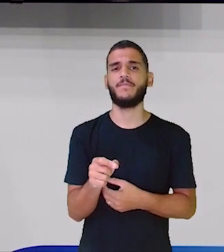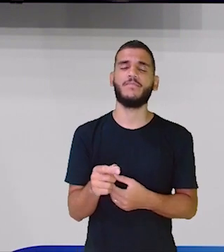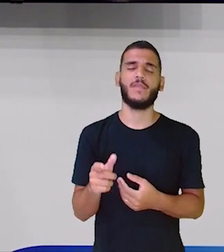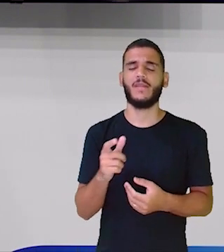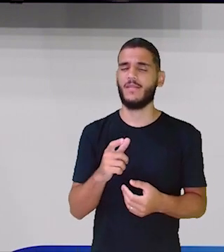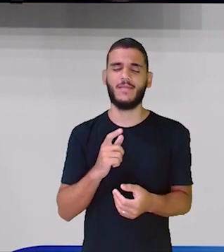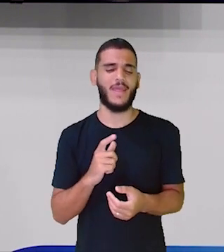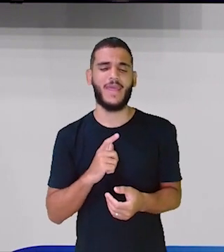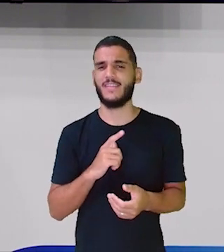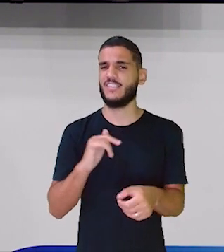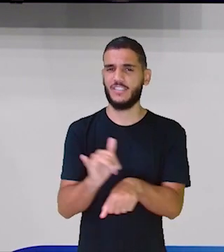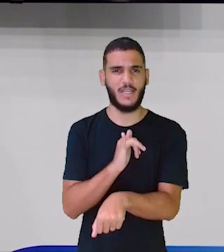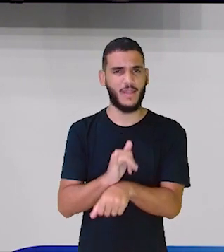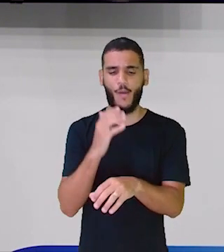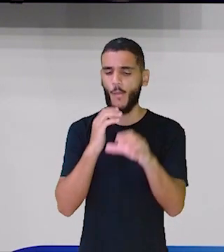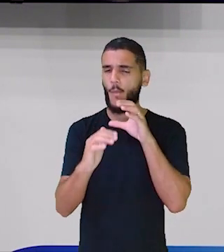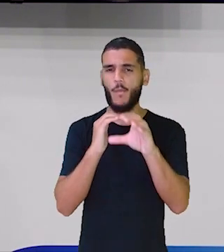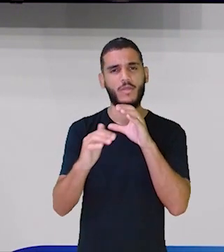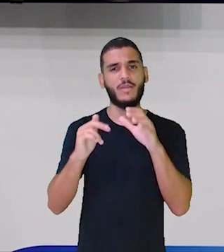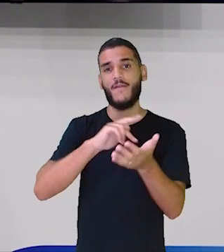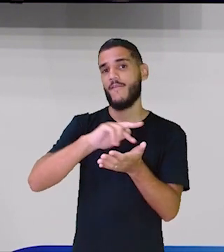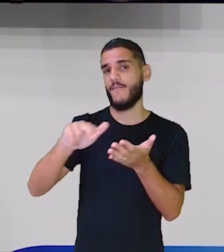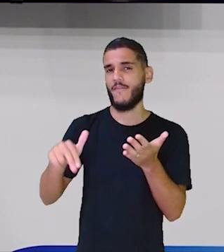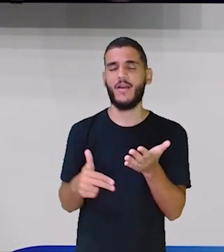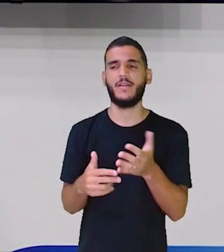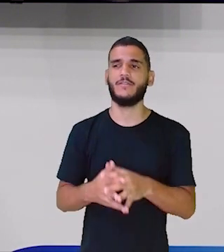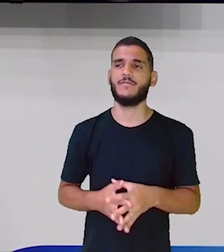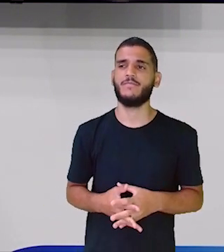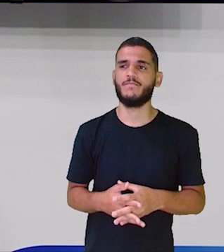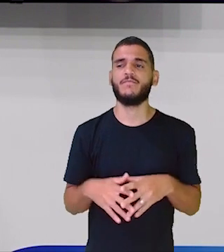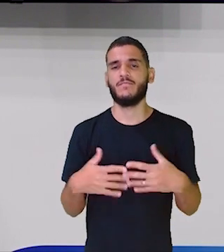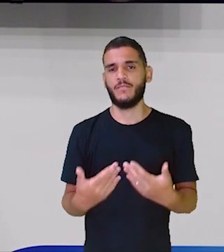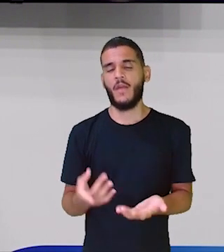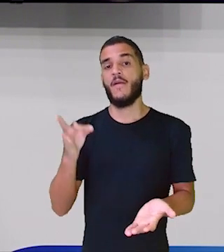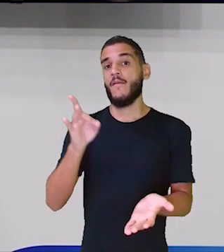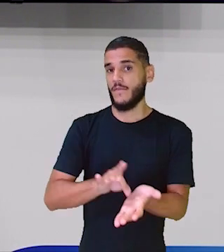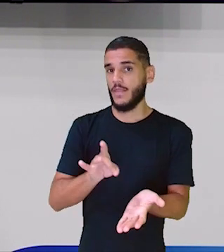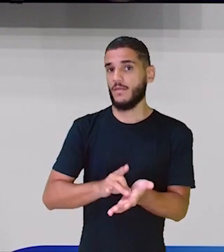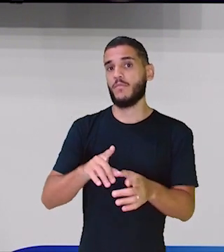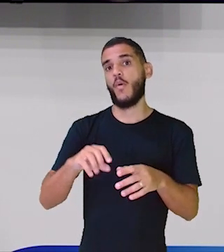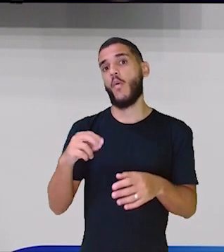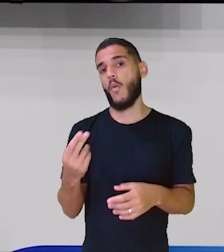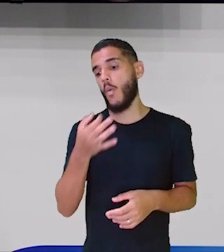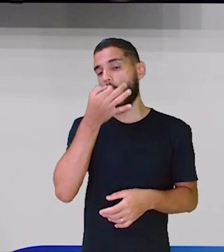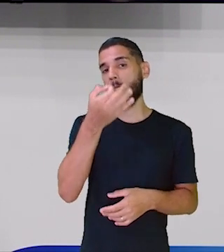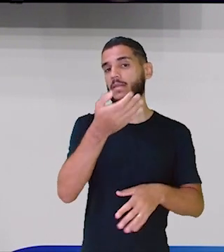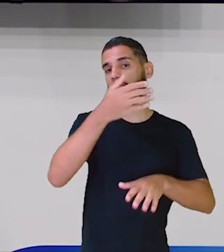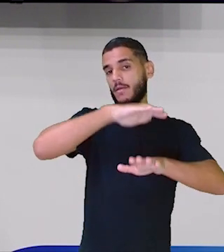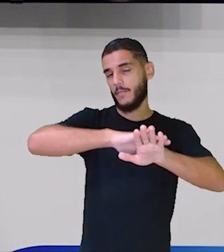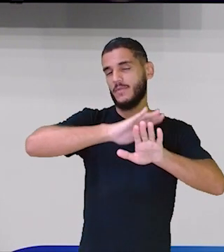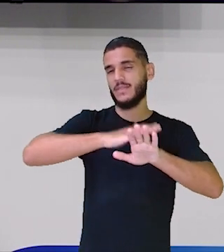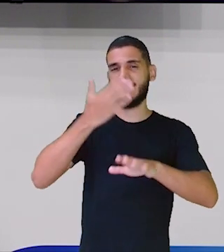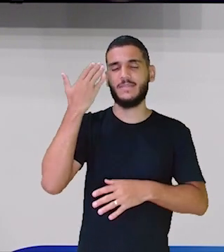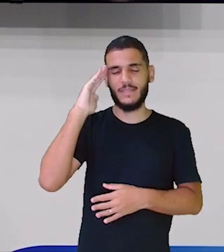colunas de jornalistas que eles dão aí não só o fato, eles podem narrar a opinião deles